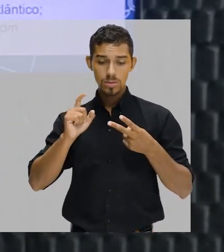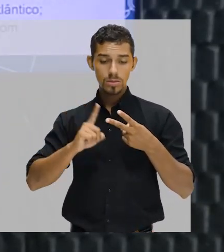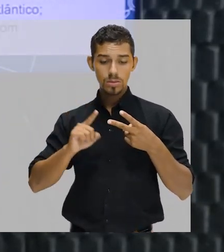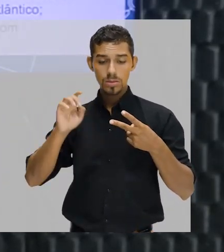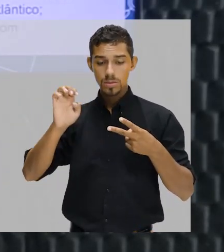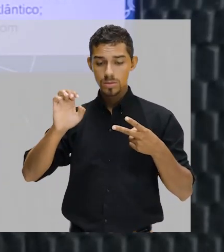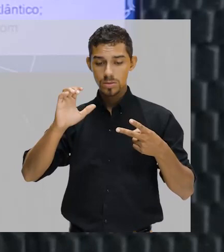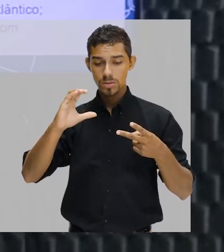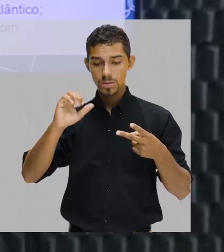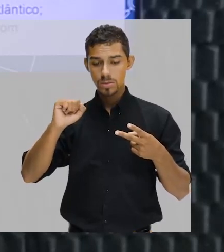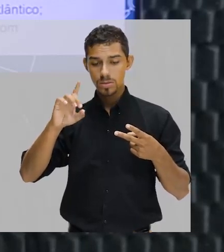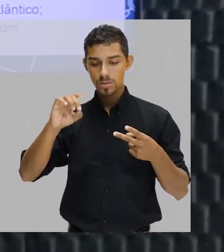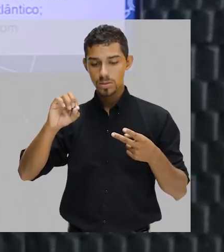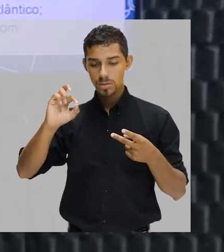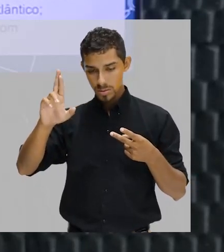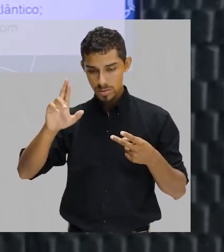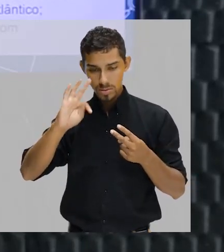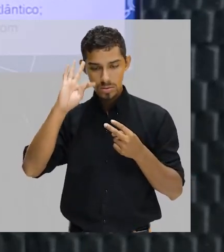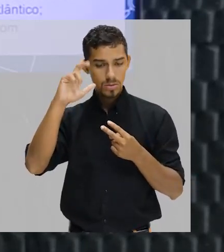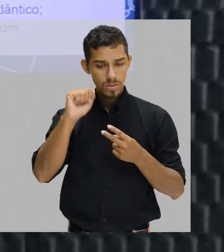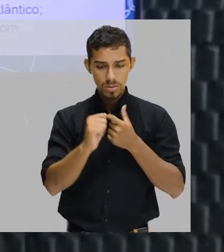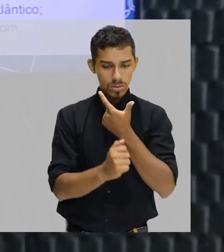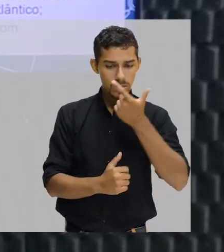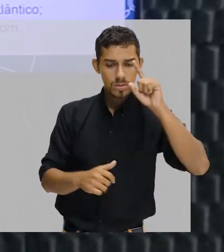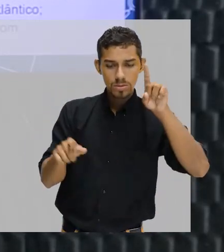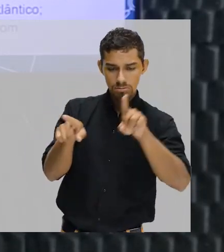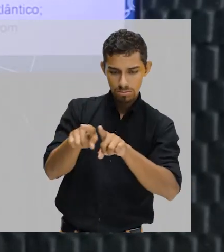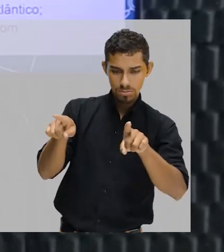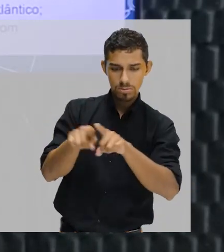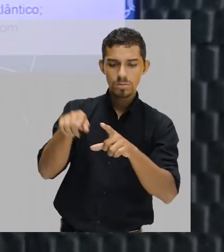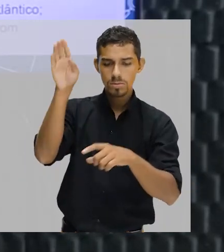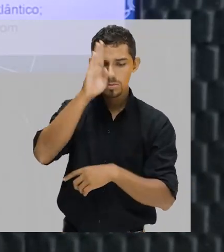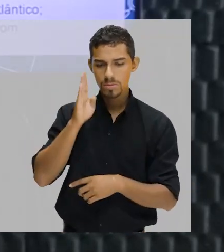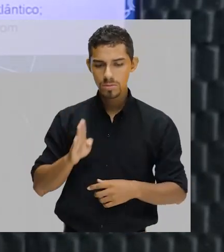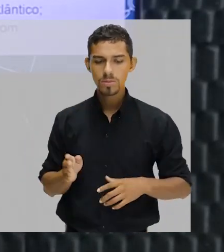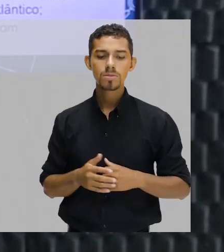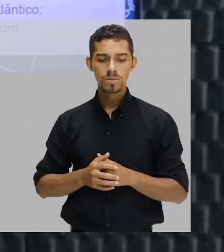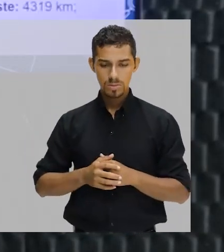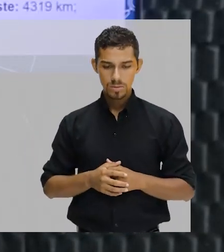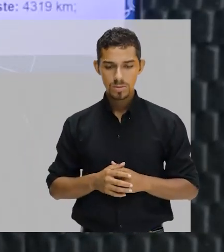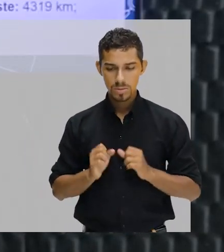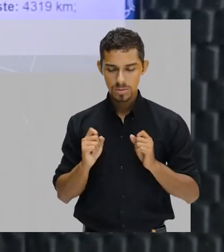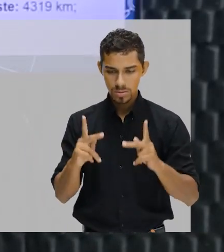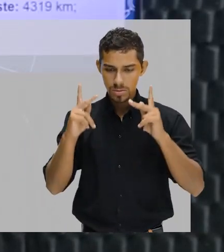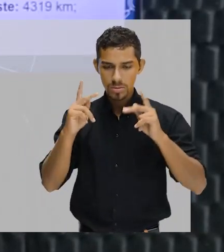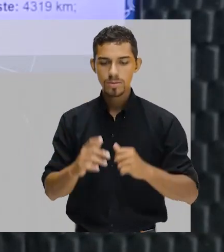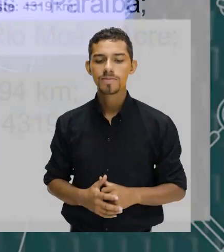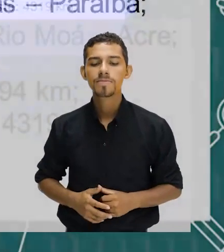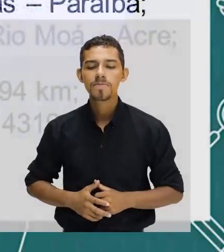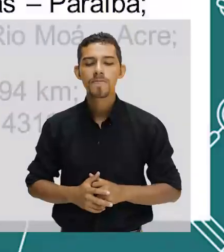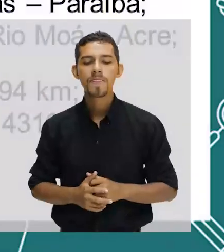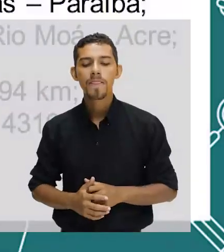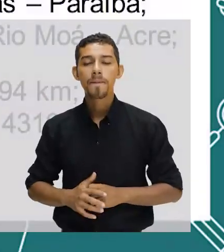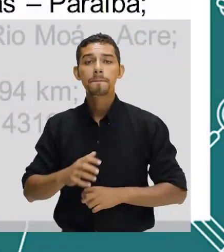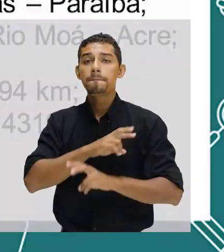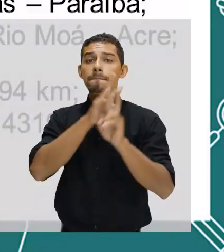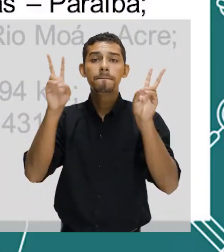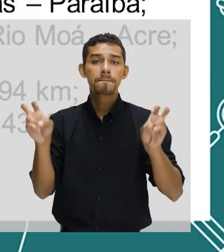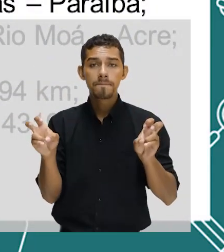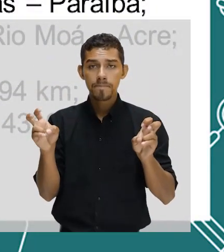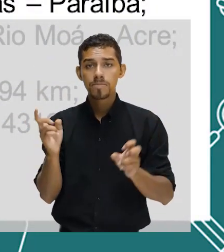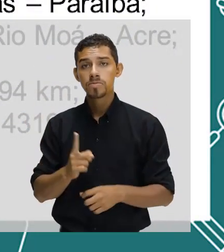Exceto esses dois. Os outros, todos os outros países, o Brasil ele faz fronteira. Belezinha? Bacana, né, Marcos? Em relação às